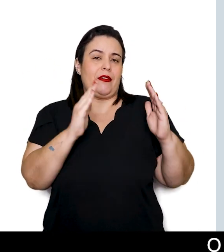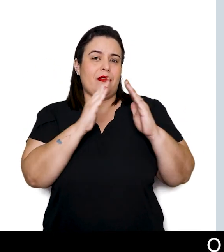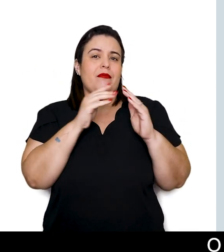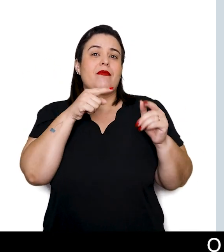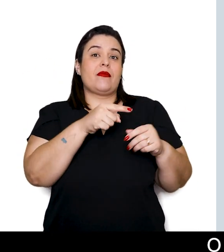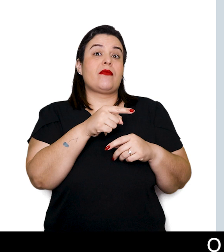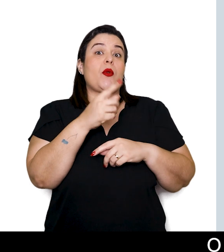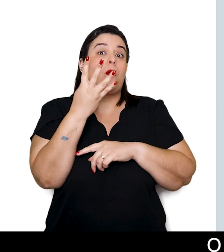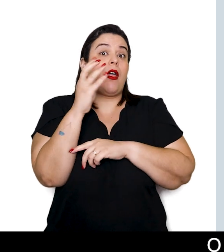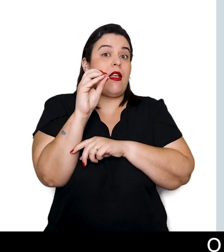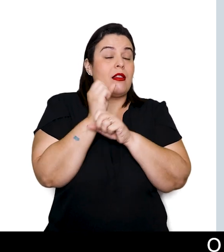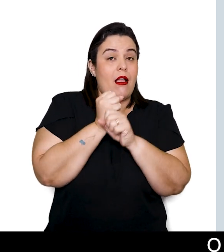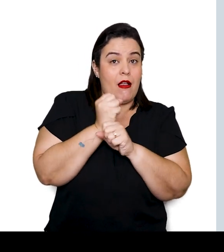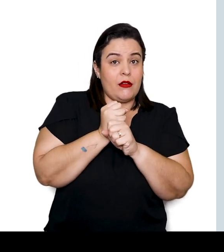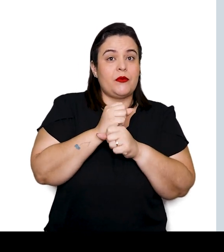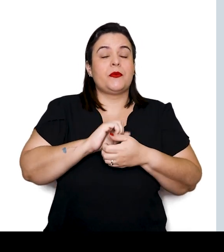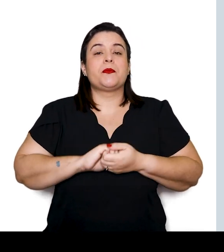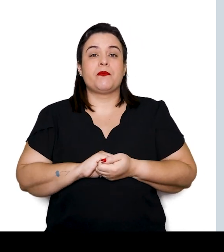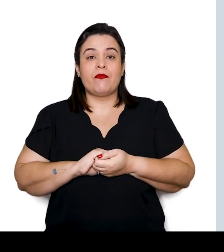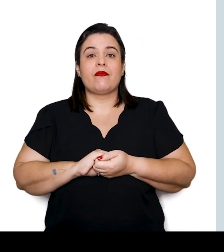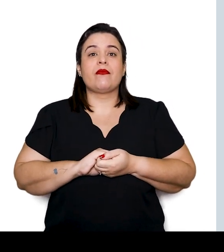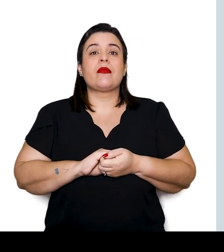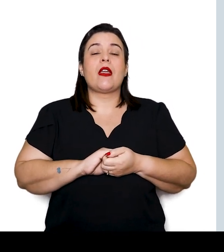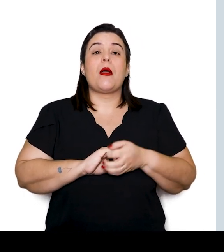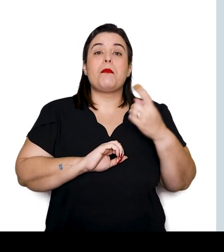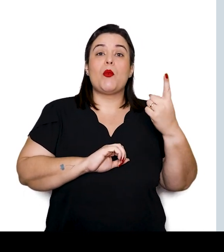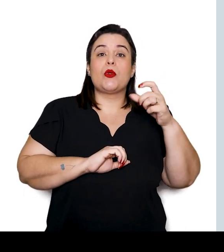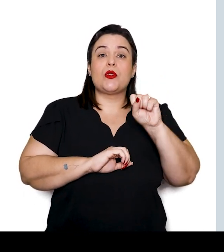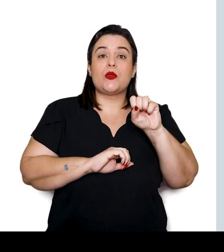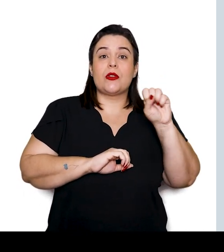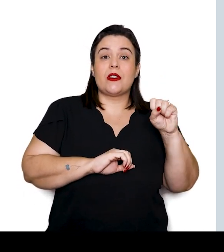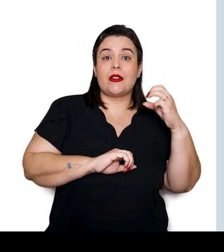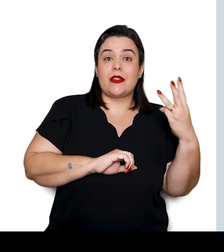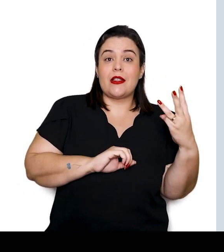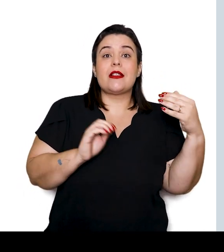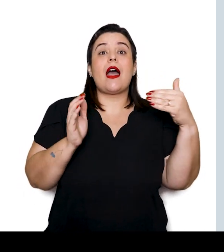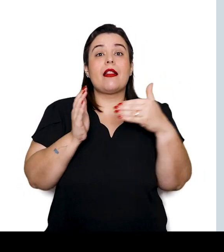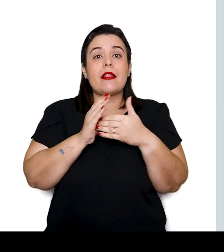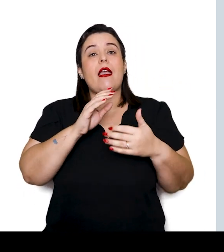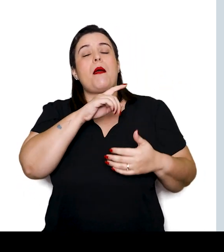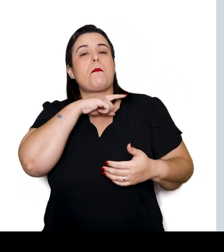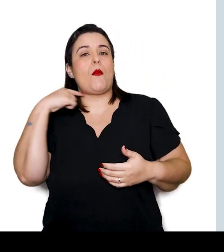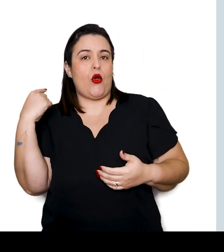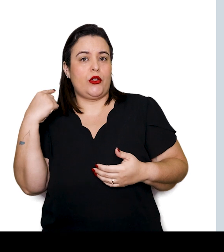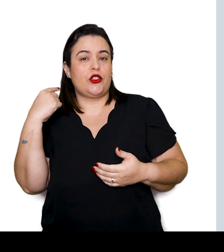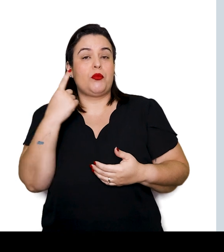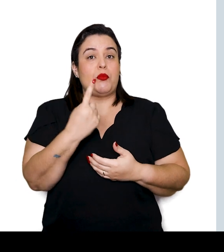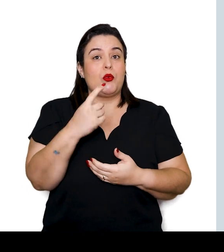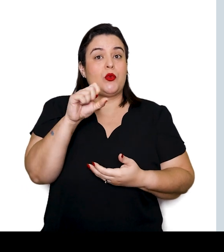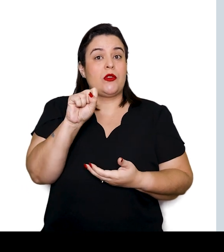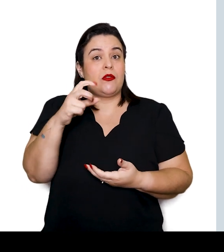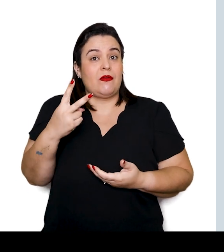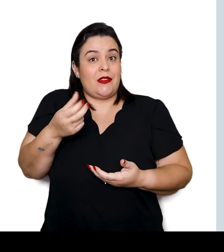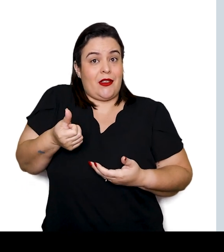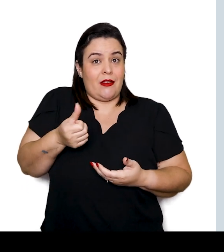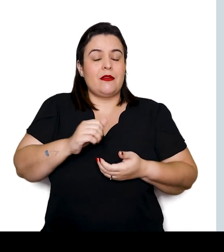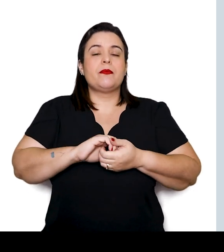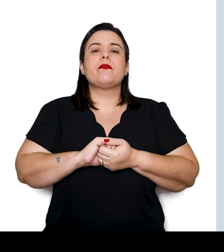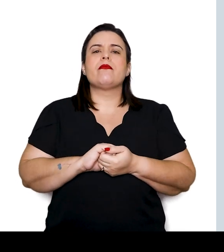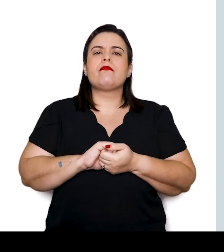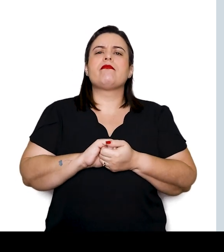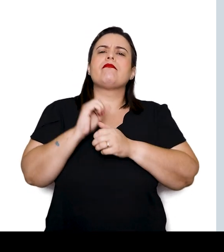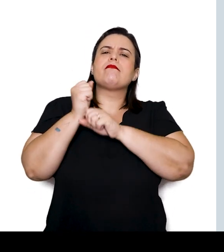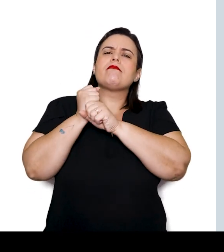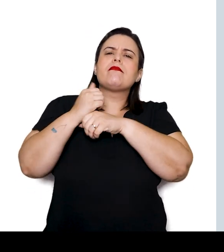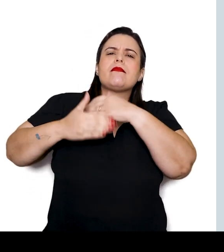por mais de 4 décadas. Em 1883 até sua morte em 1926.